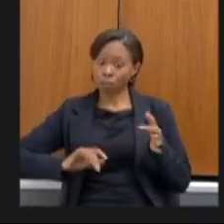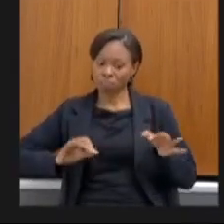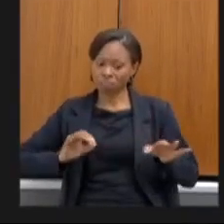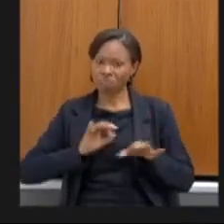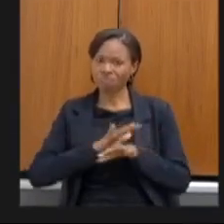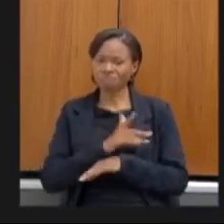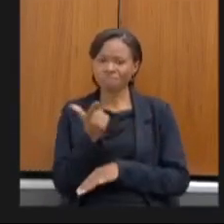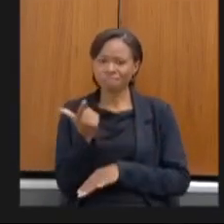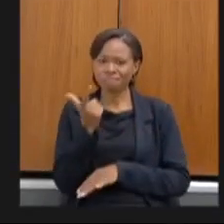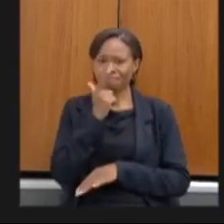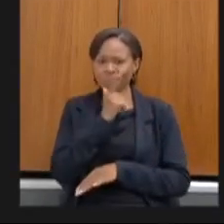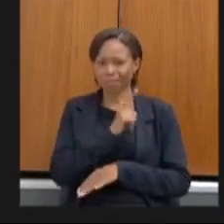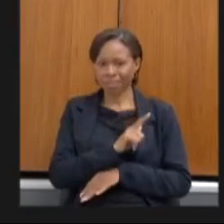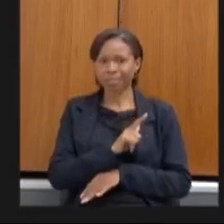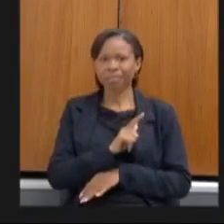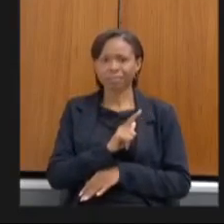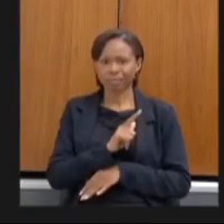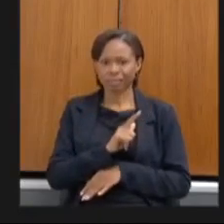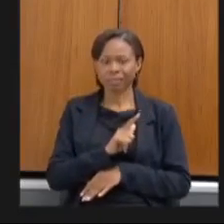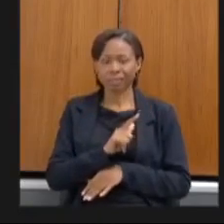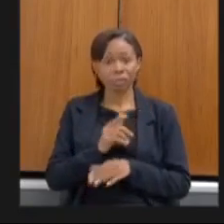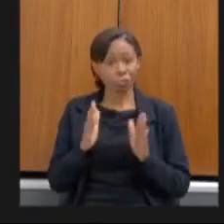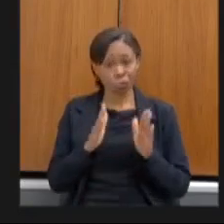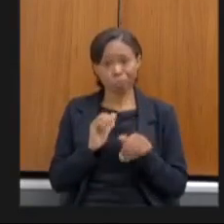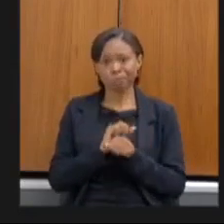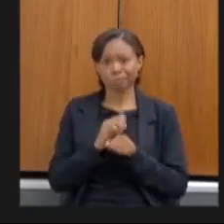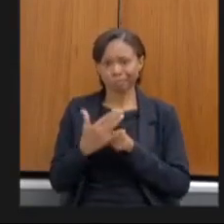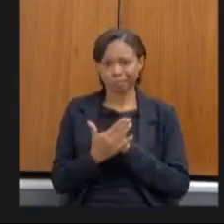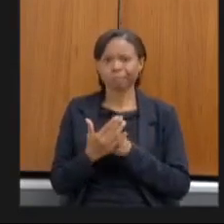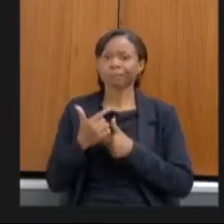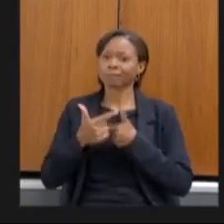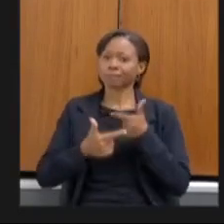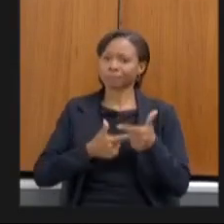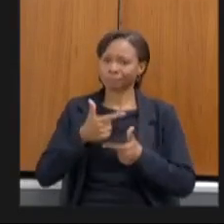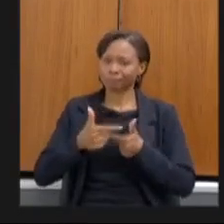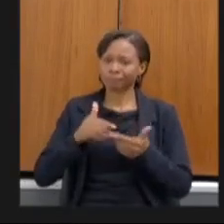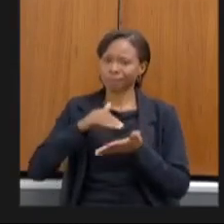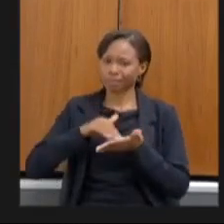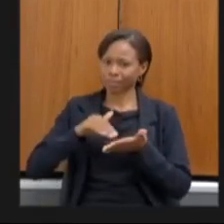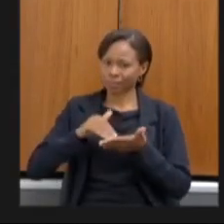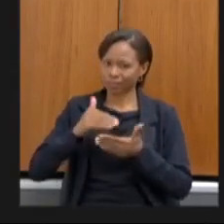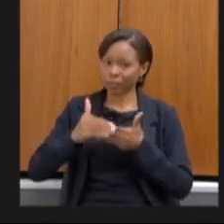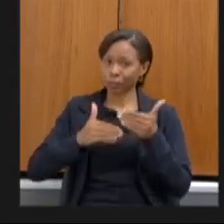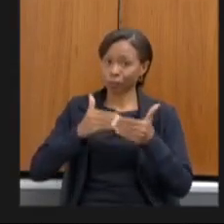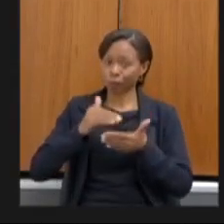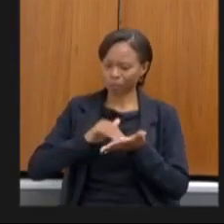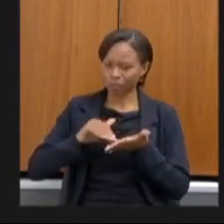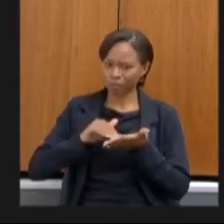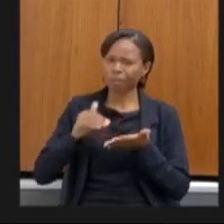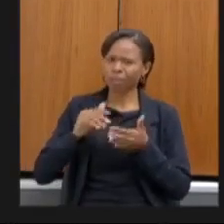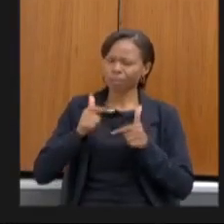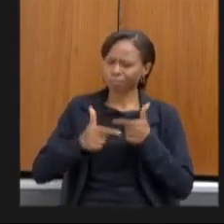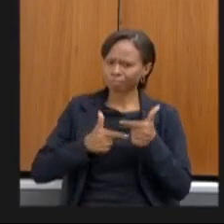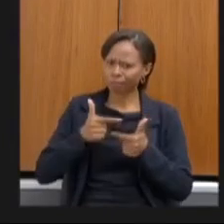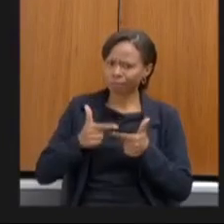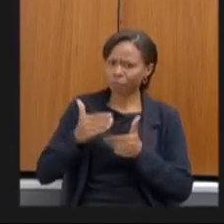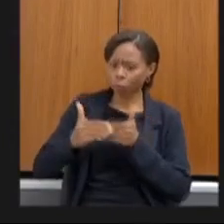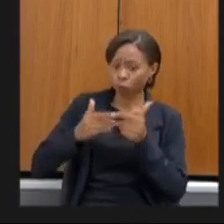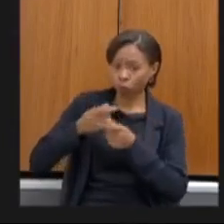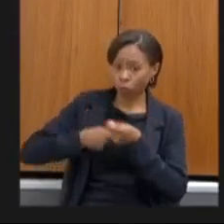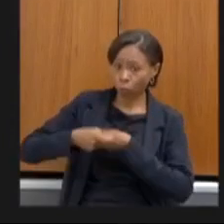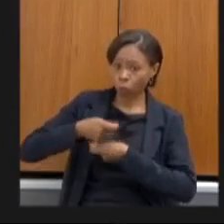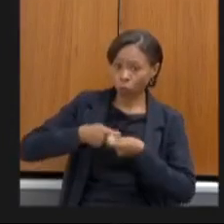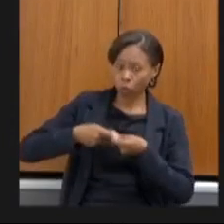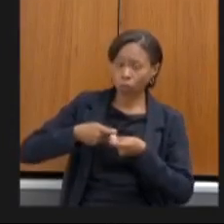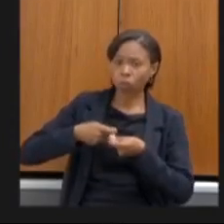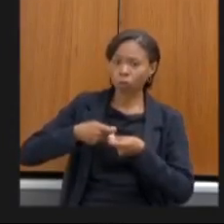Mesmo durante a menina um trabalho que a secretaria de encaminhado para o desenvolvimento econômico